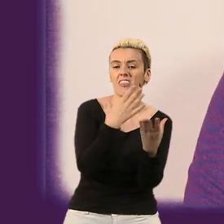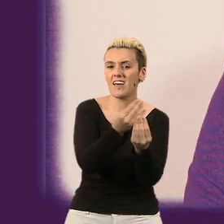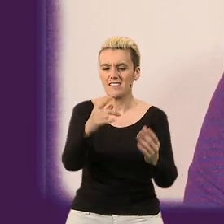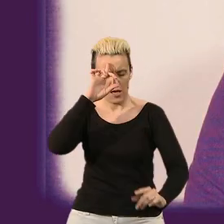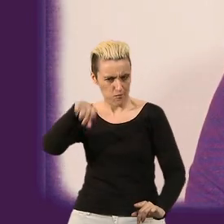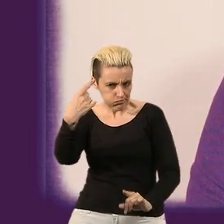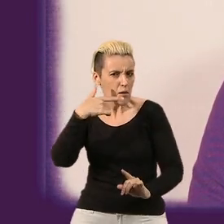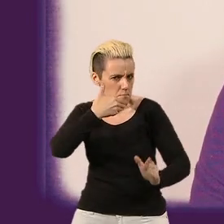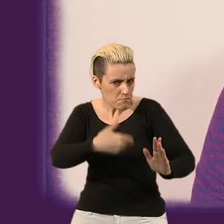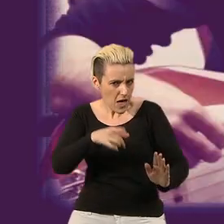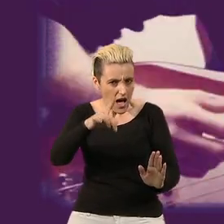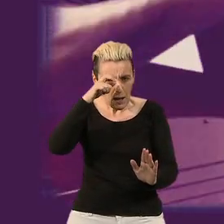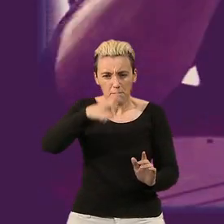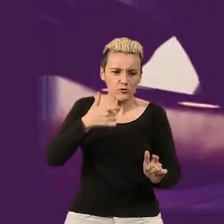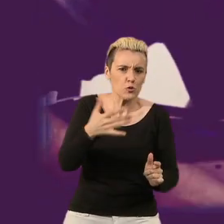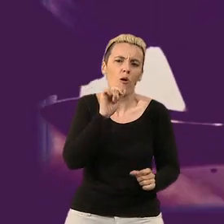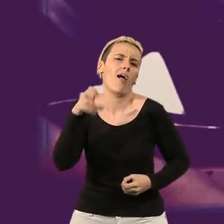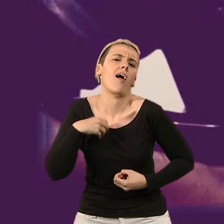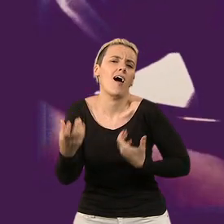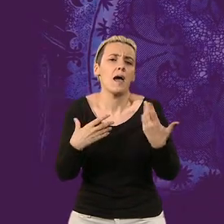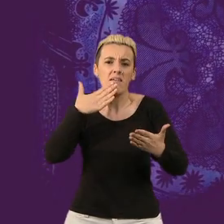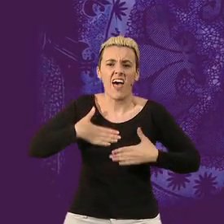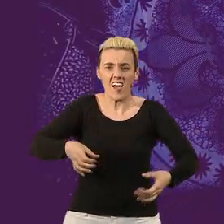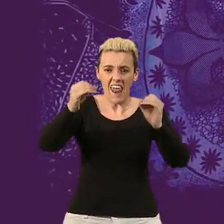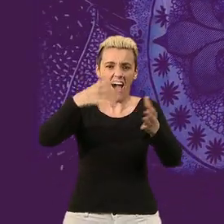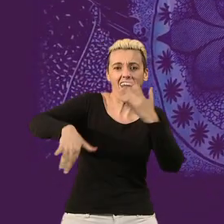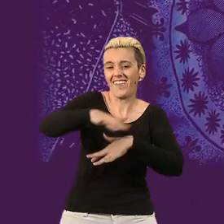sei bem: que ele há gente para tudo e não há nada para ninguém.